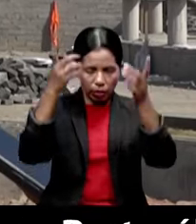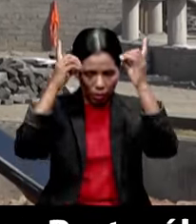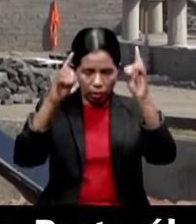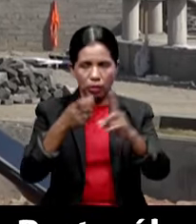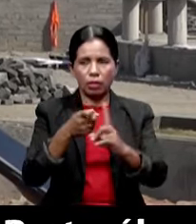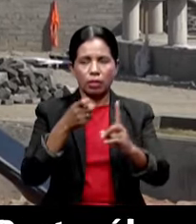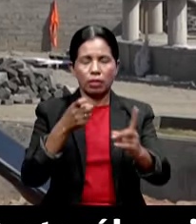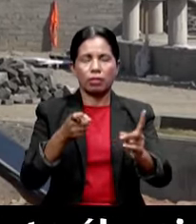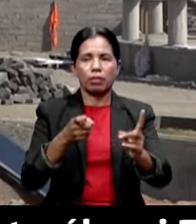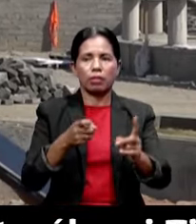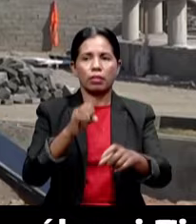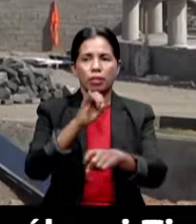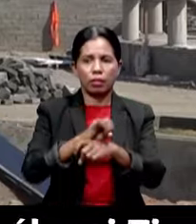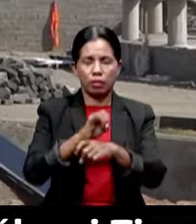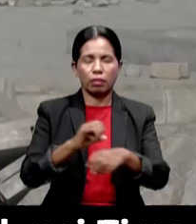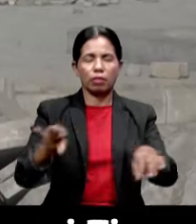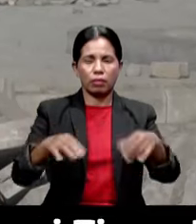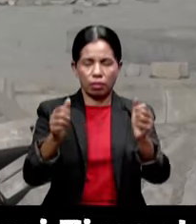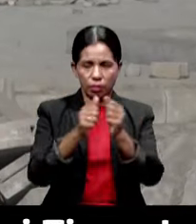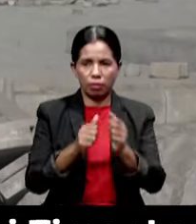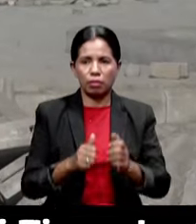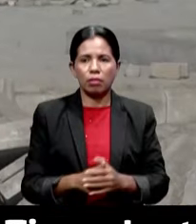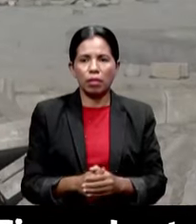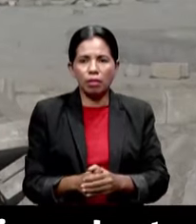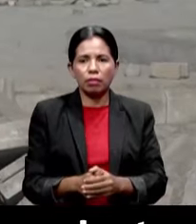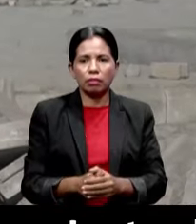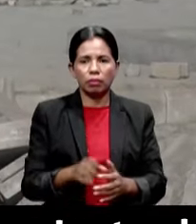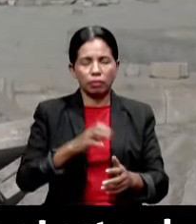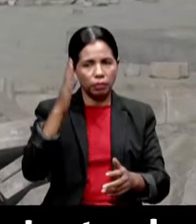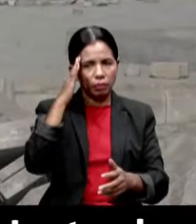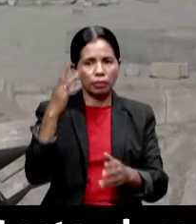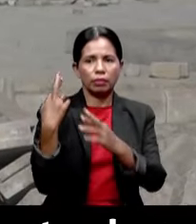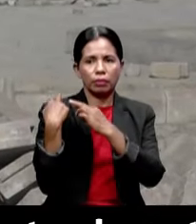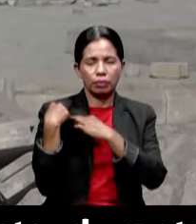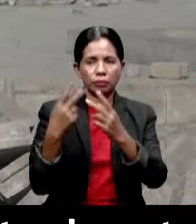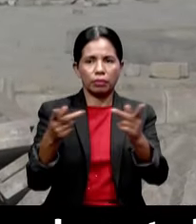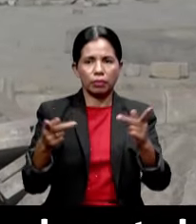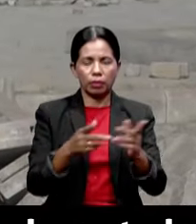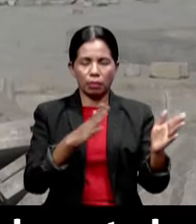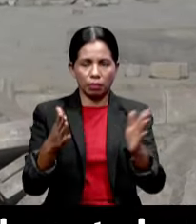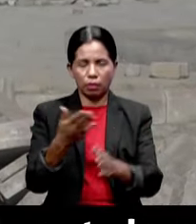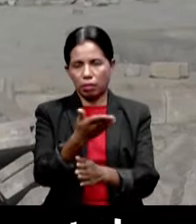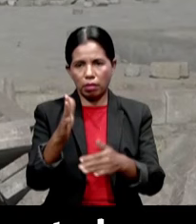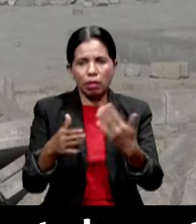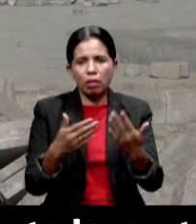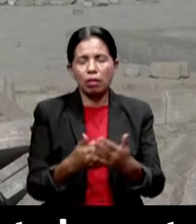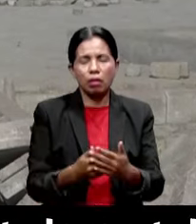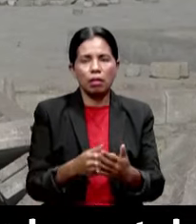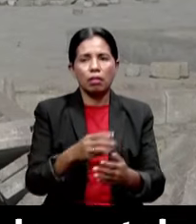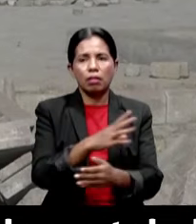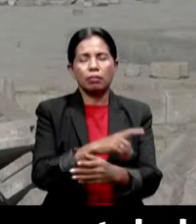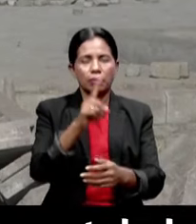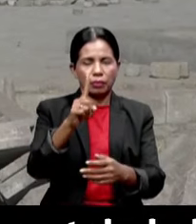mos igreja i tengi correna mos haonen husi parte am responsabel det ba fatin para prepara ba ita bo chira palco media la osi da